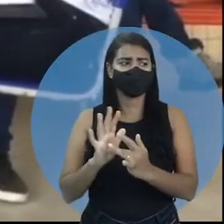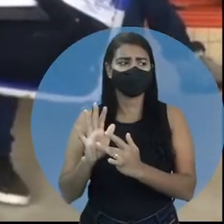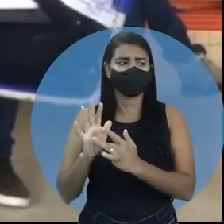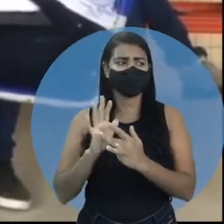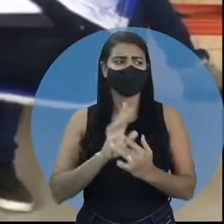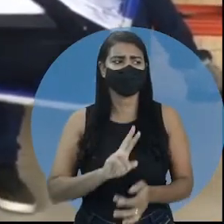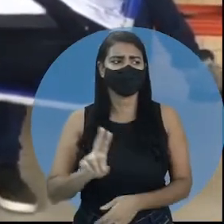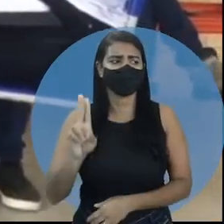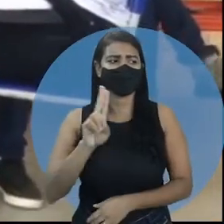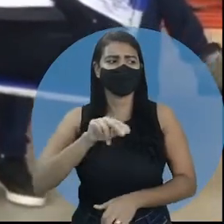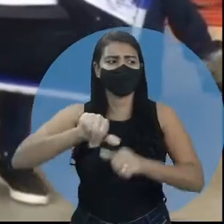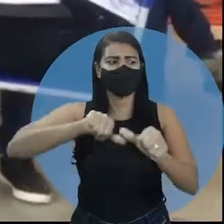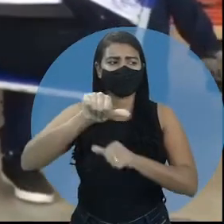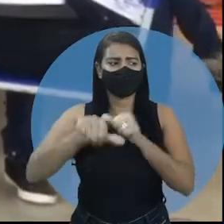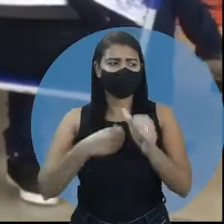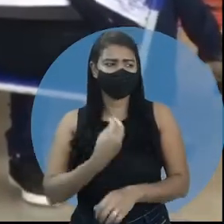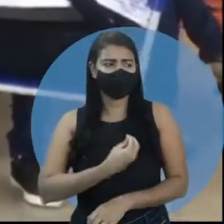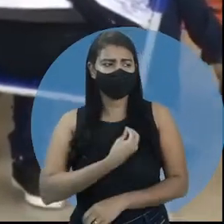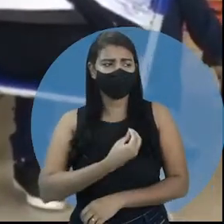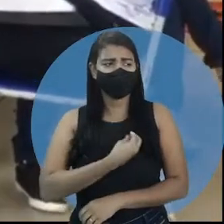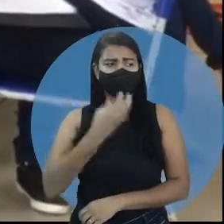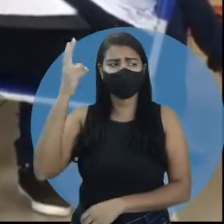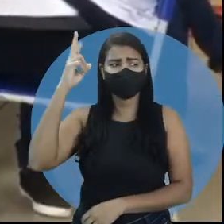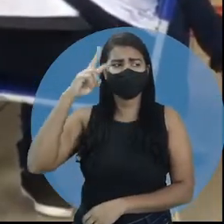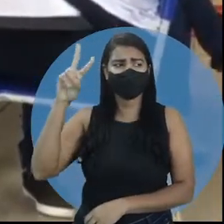nome, muda minha história,